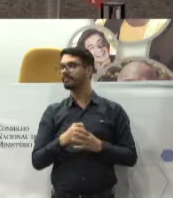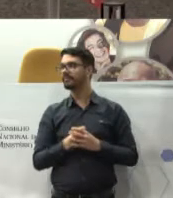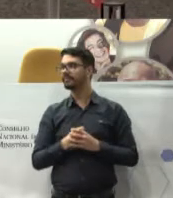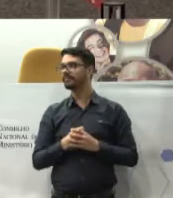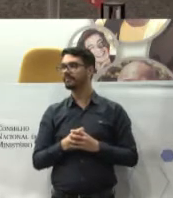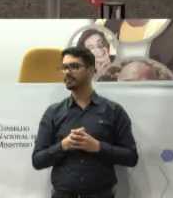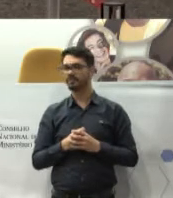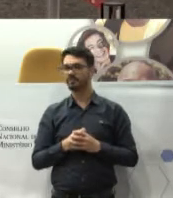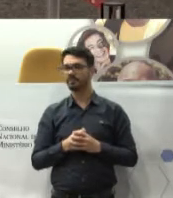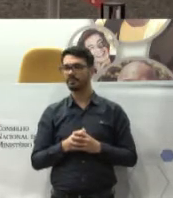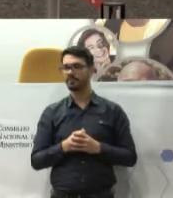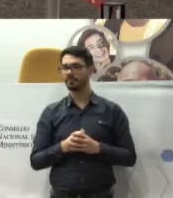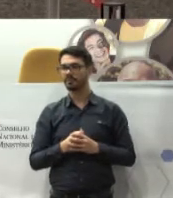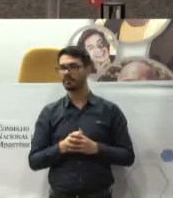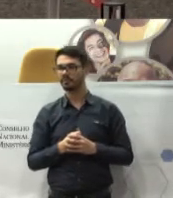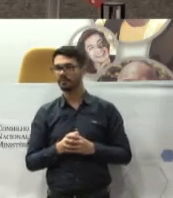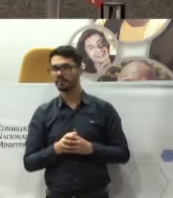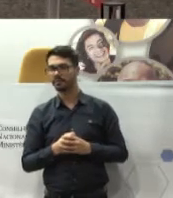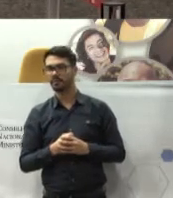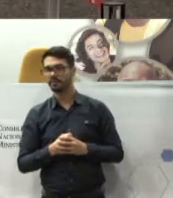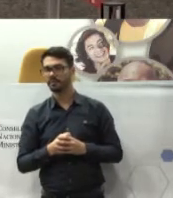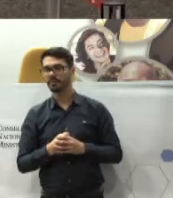Vou ler aqui o mini currículo.